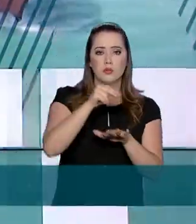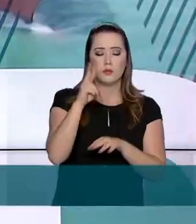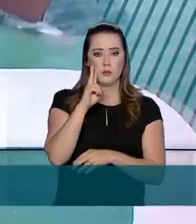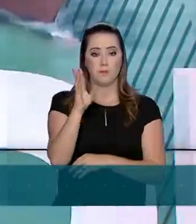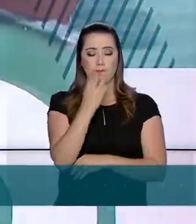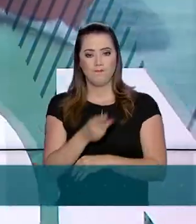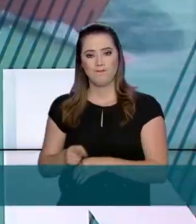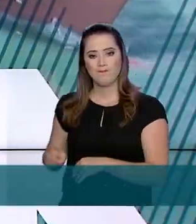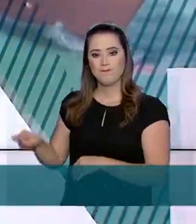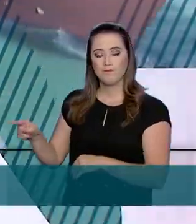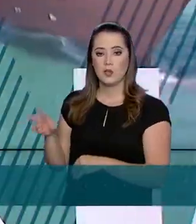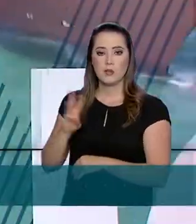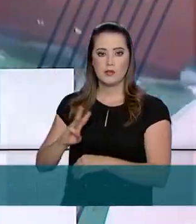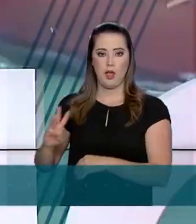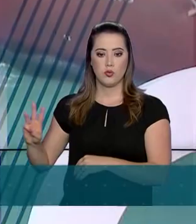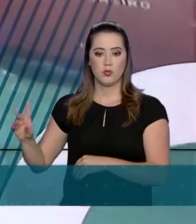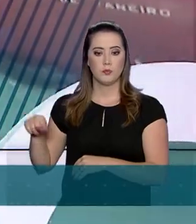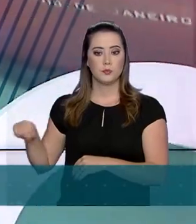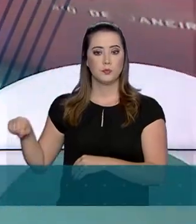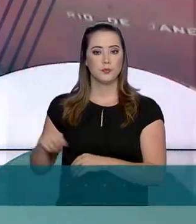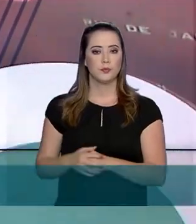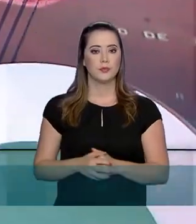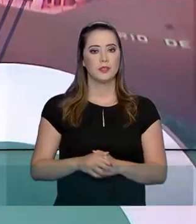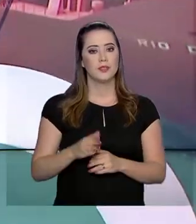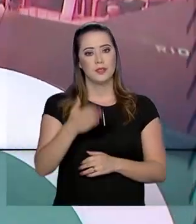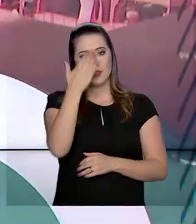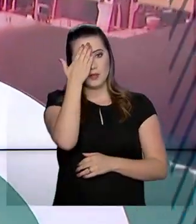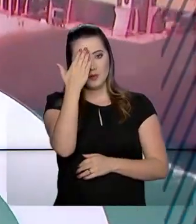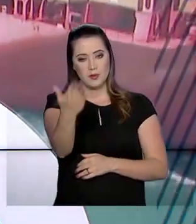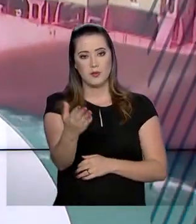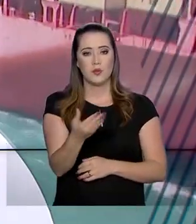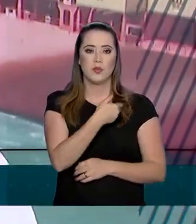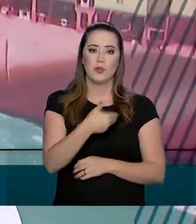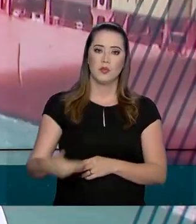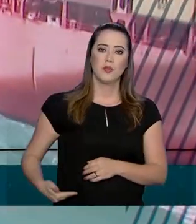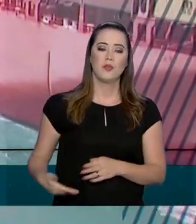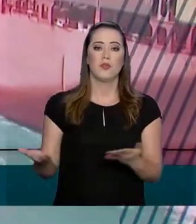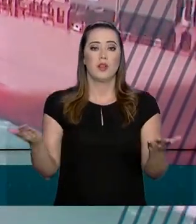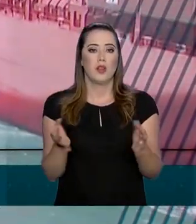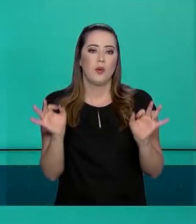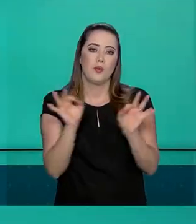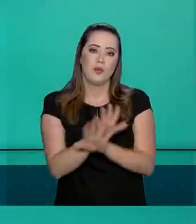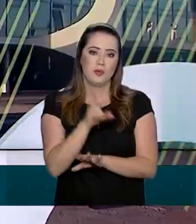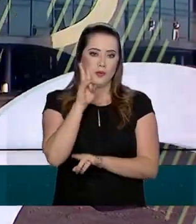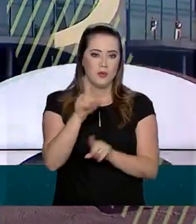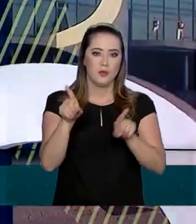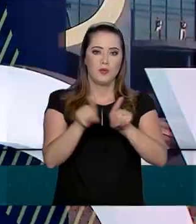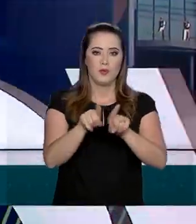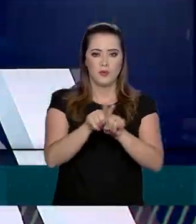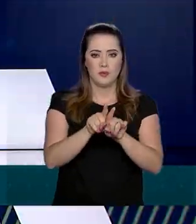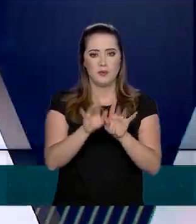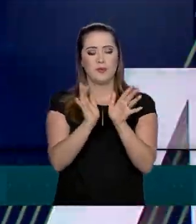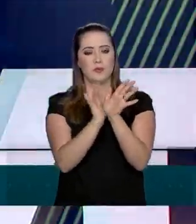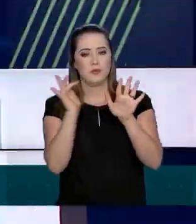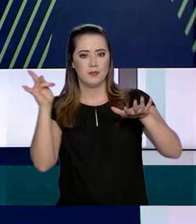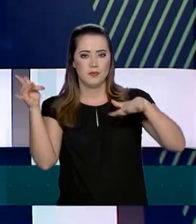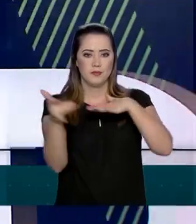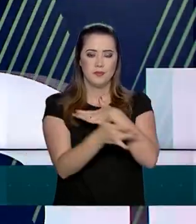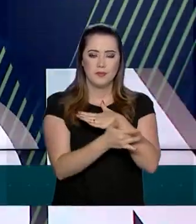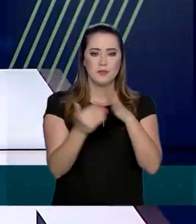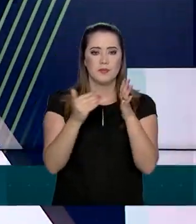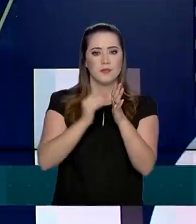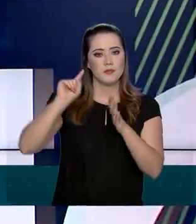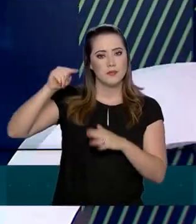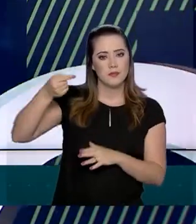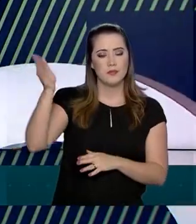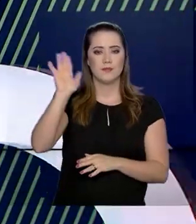do inep no endereço que aparece aqui na tela obrigada o governo agora fica por aqui continue nos acompanhando também pelas redes sociais